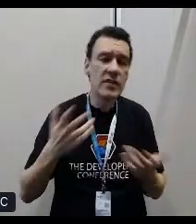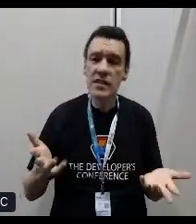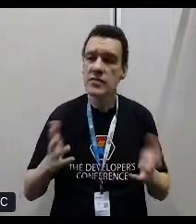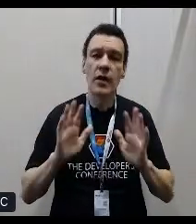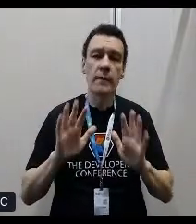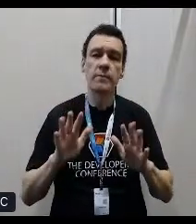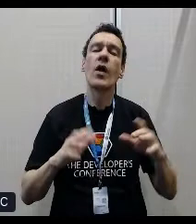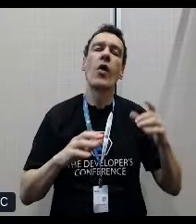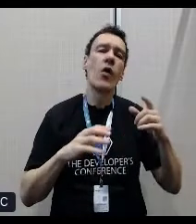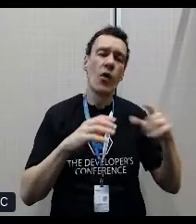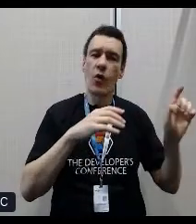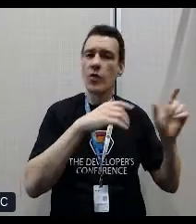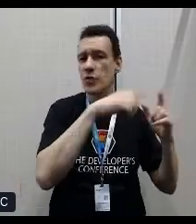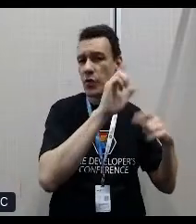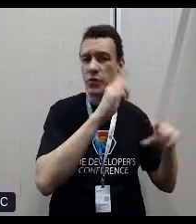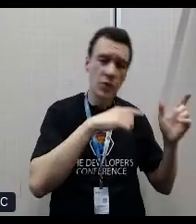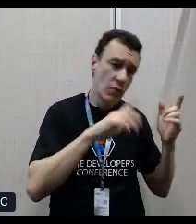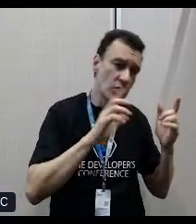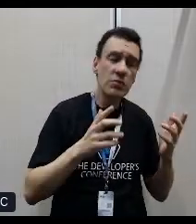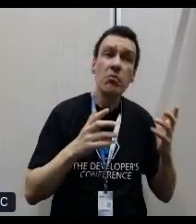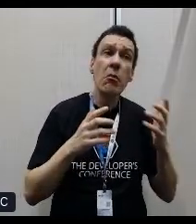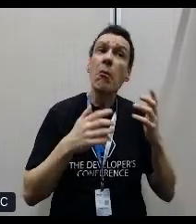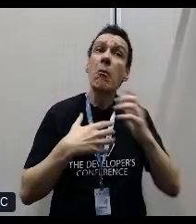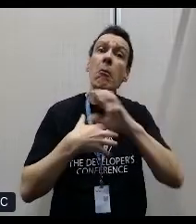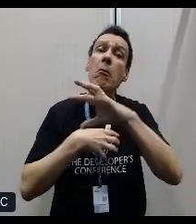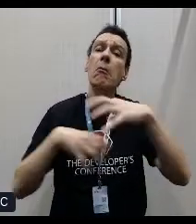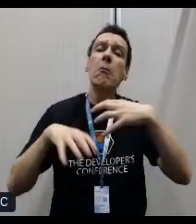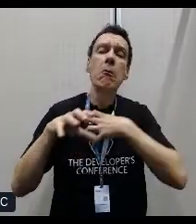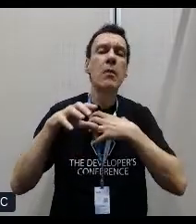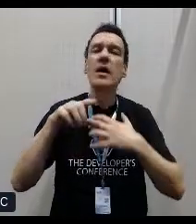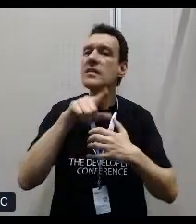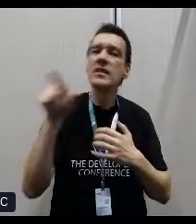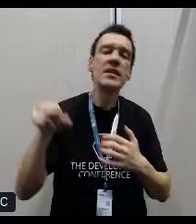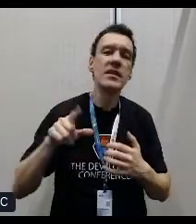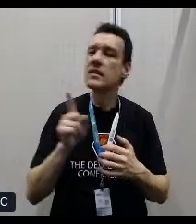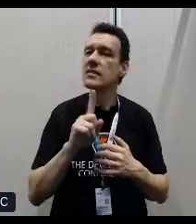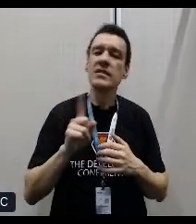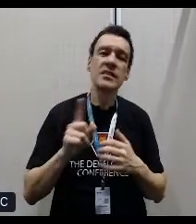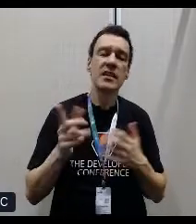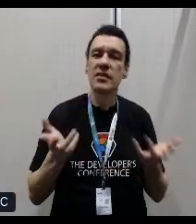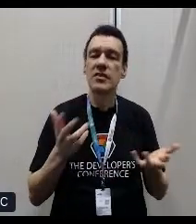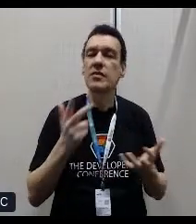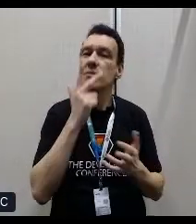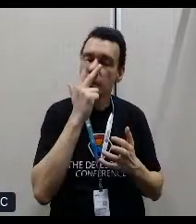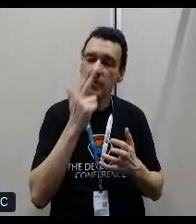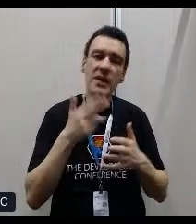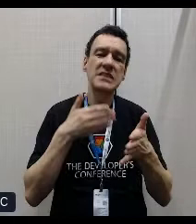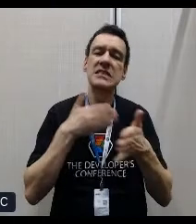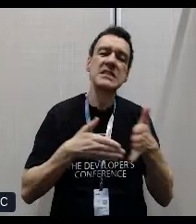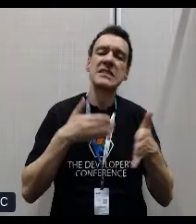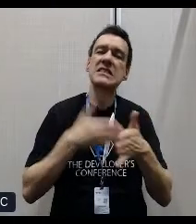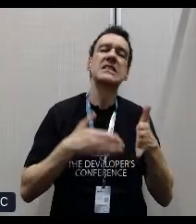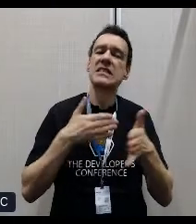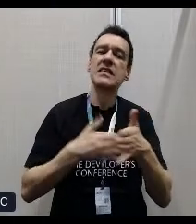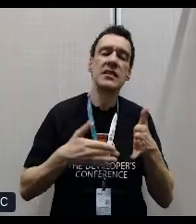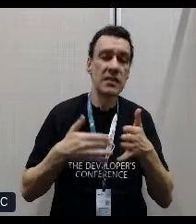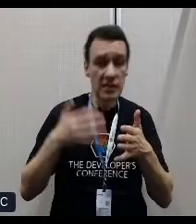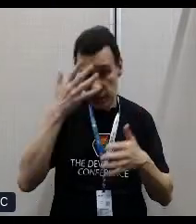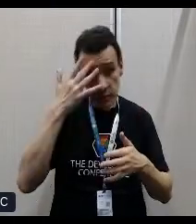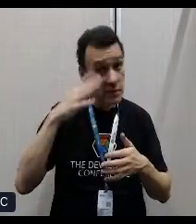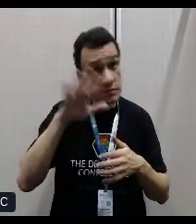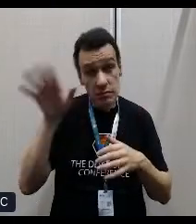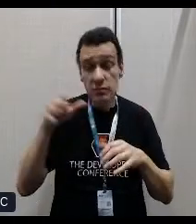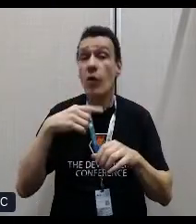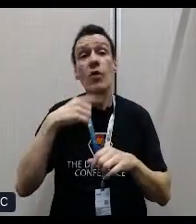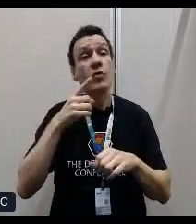pessoas, quando a gente não para pensar sobre isso, elas acabam criando barreiras que impedem que as pessoas acessem o produto ou serviço